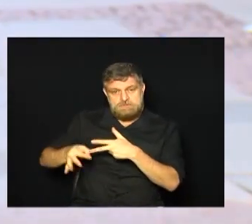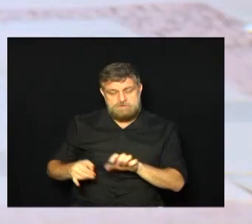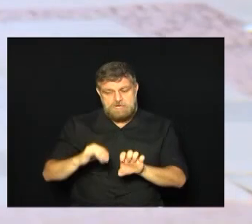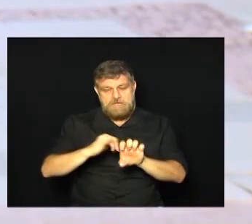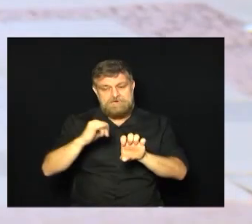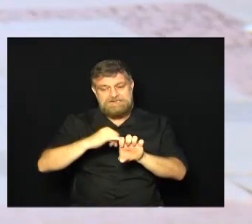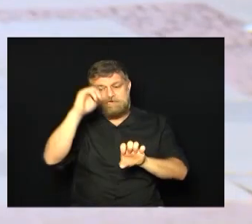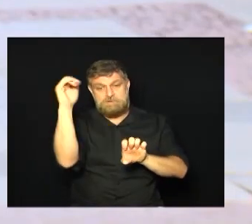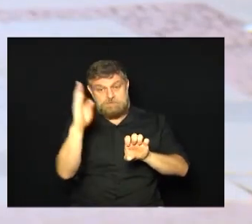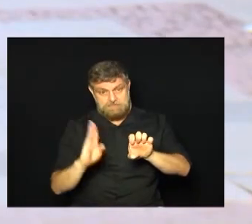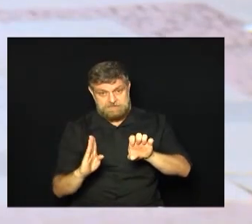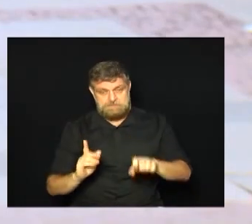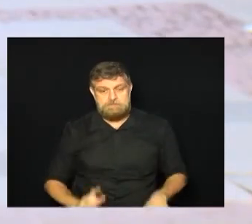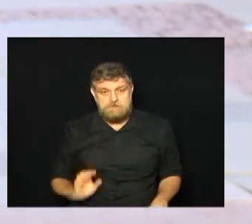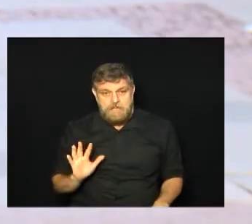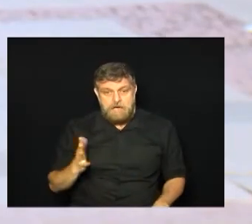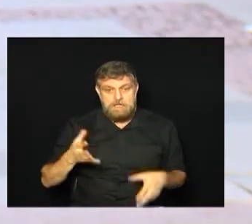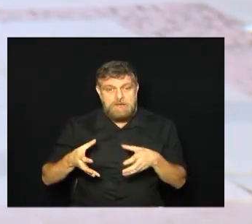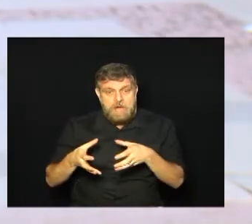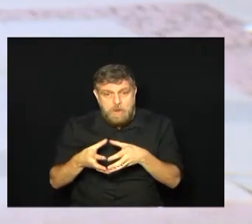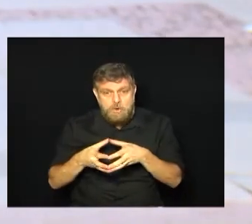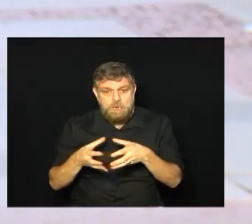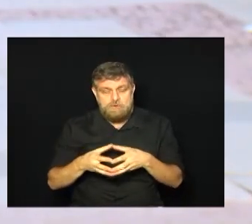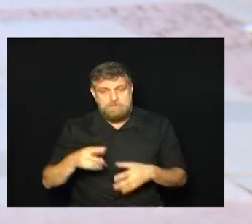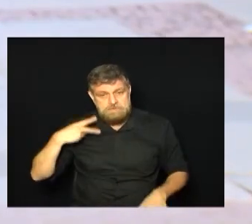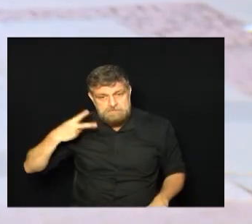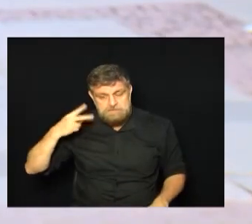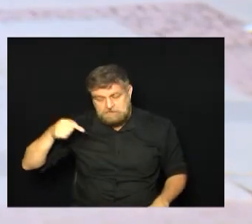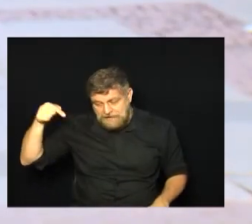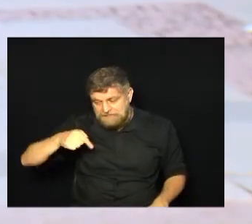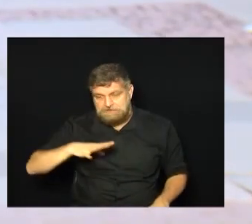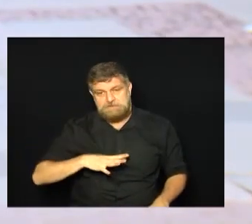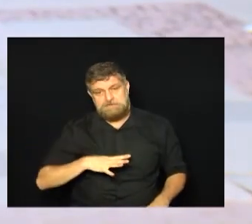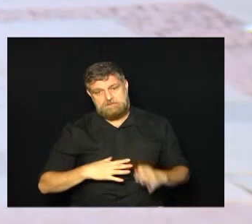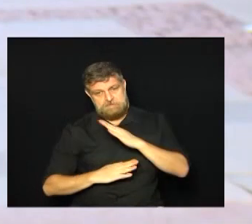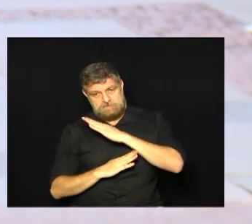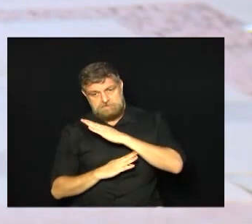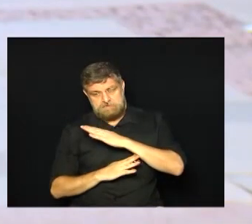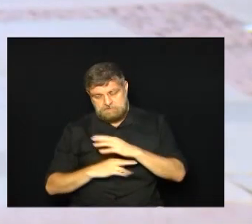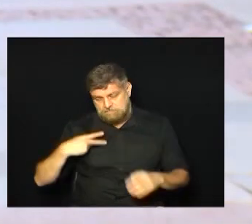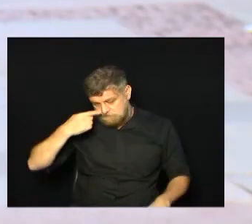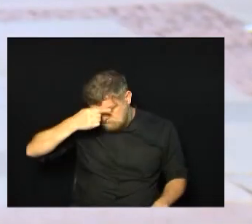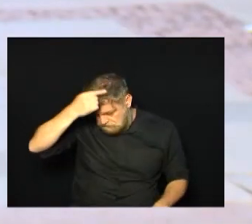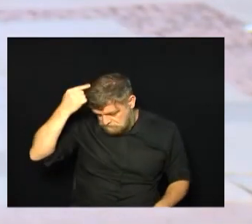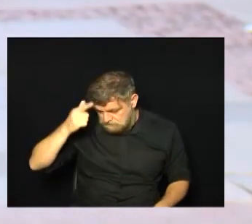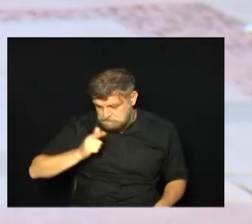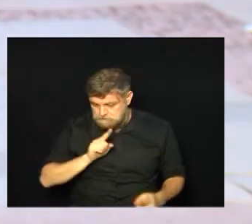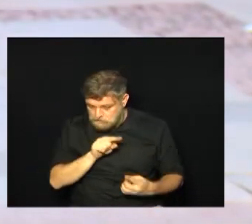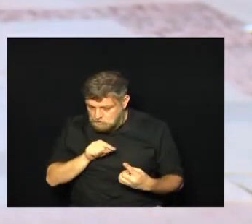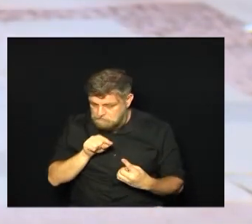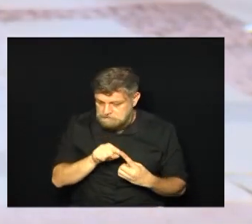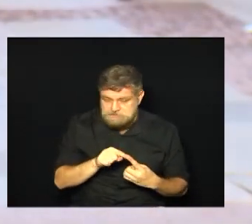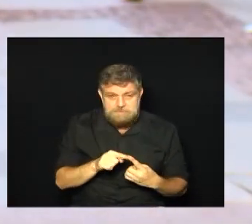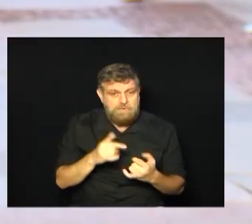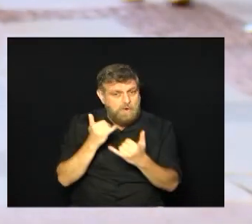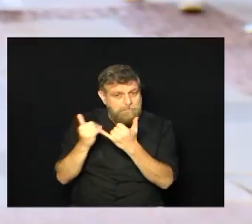empreendedores do Brasil. Ao criar a frente parlamentar na Câmara Municipal de Campinas, o vereador Paulo Gaspar tinha uma pretensão